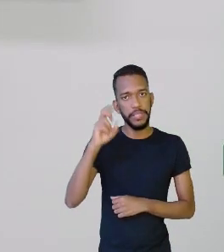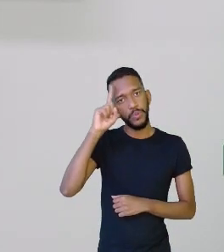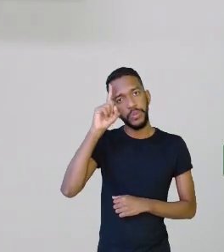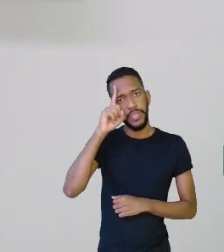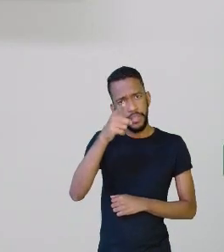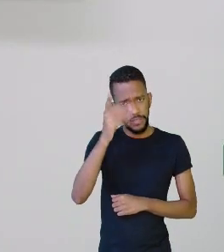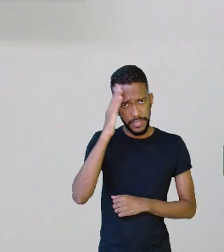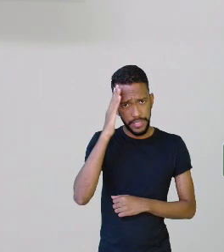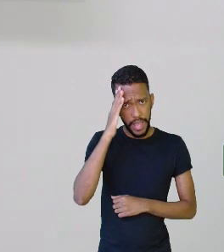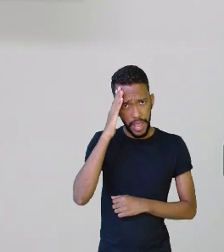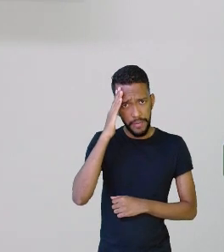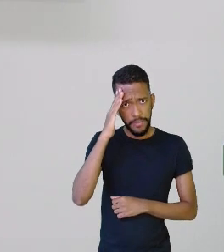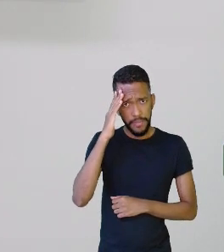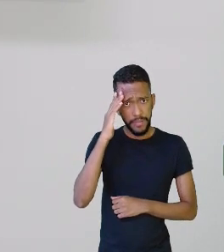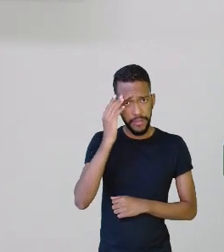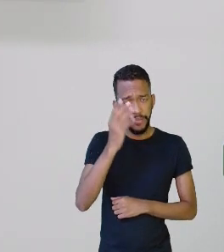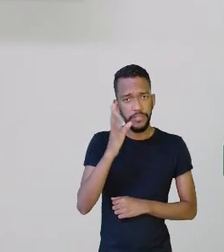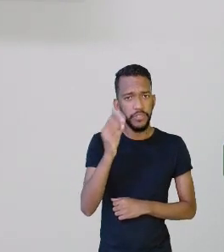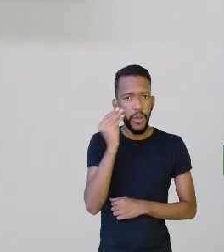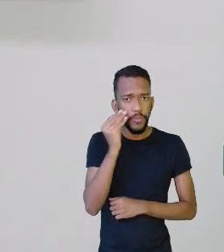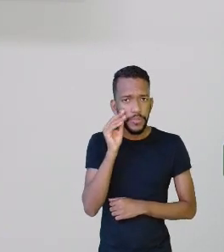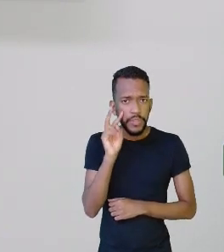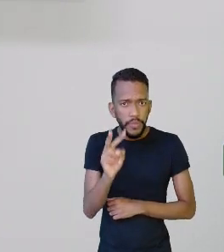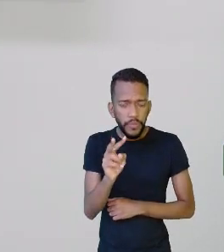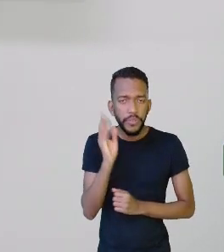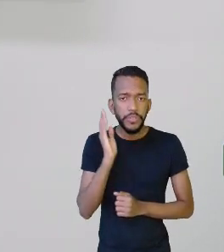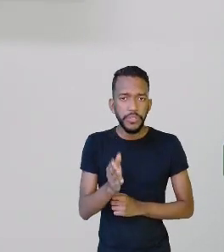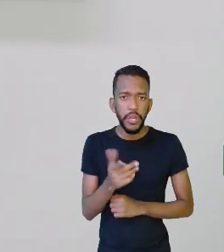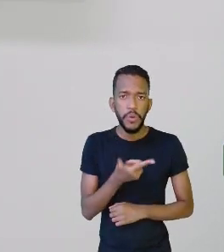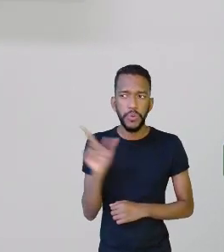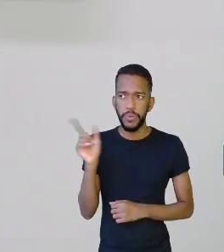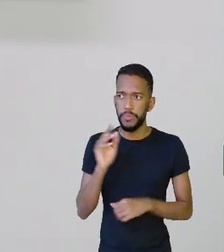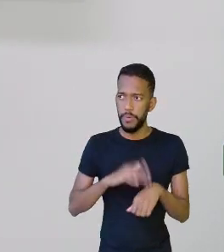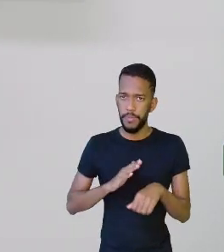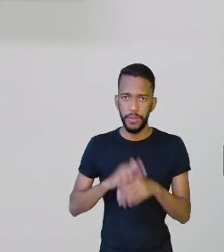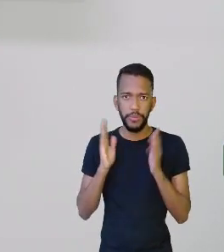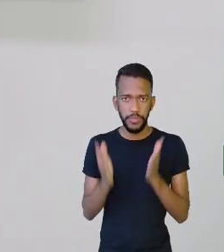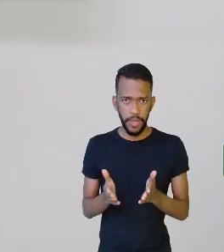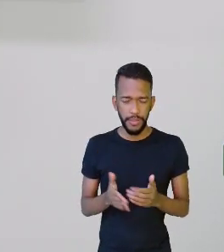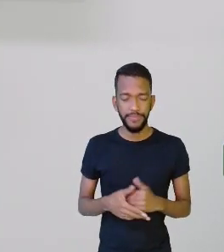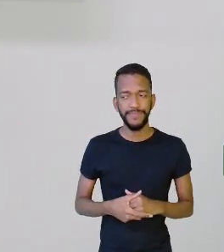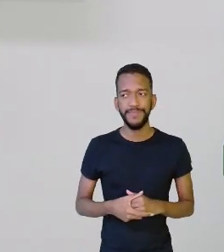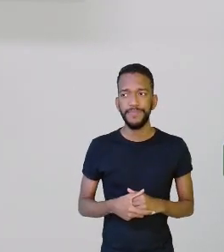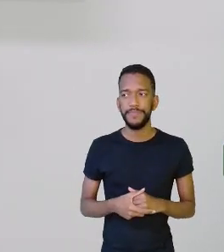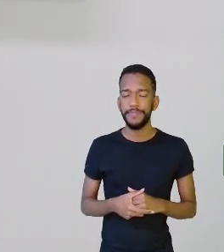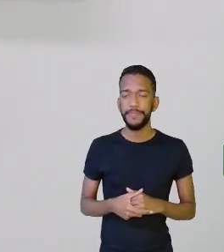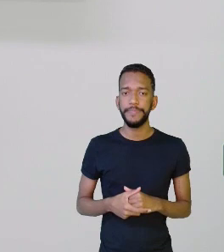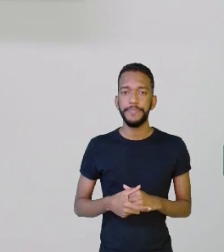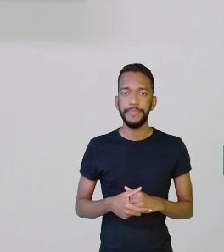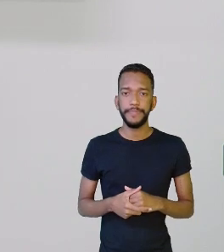vocês sabem? Será que vocês já observaram isso em algum outro momento? Veja bem,